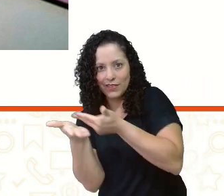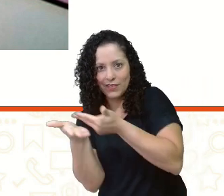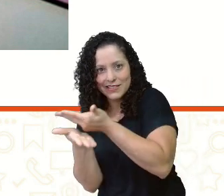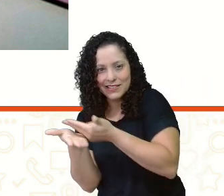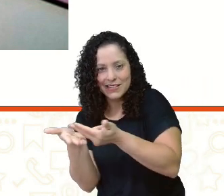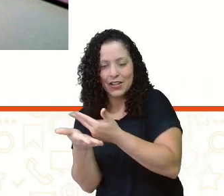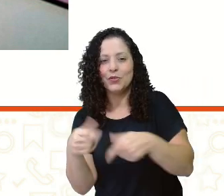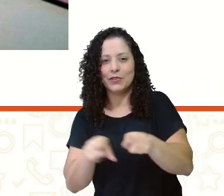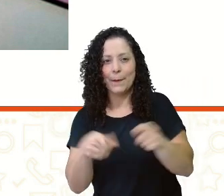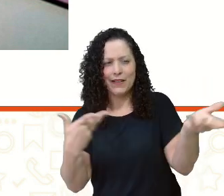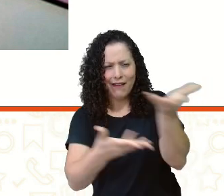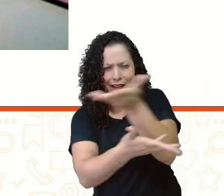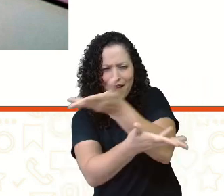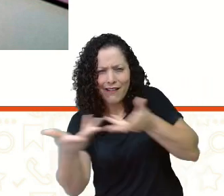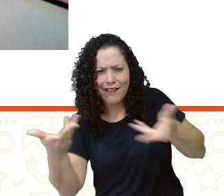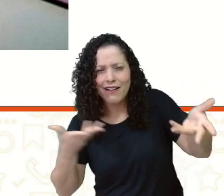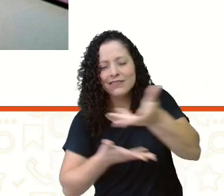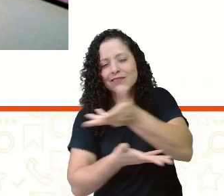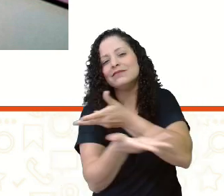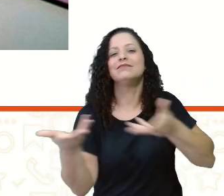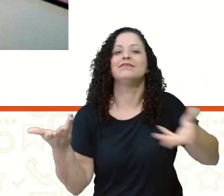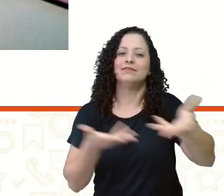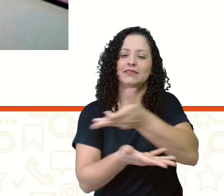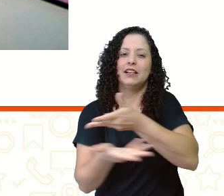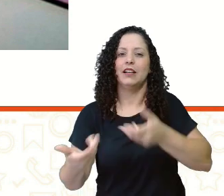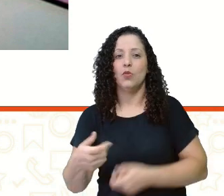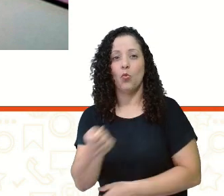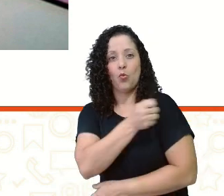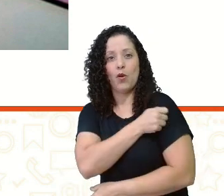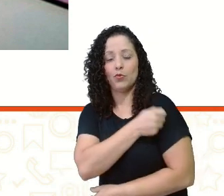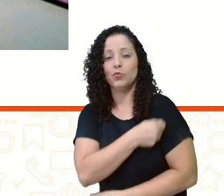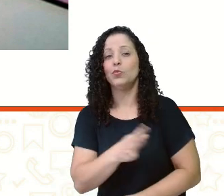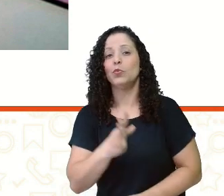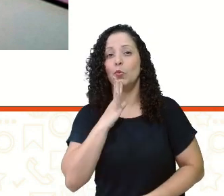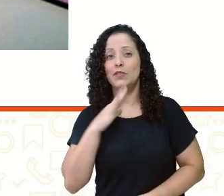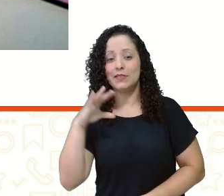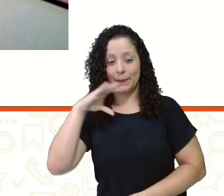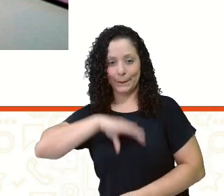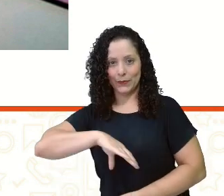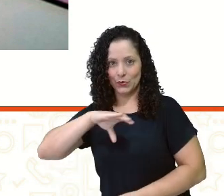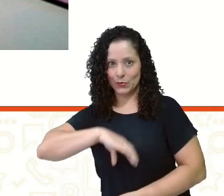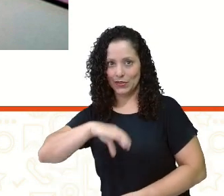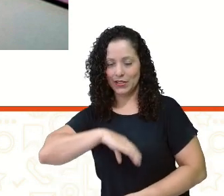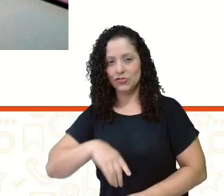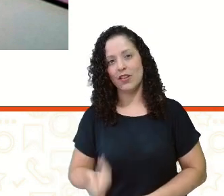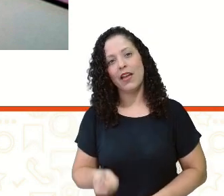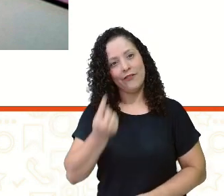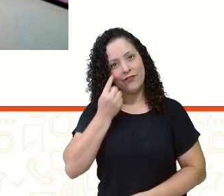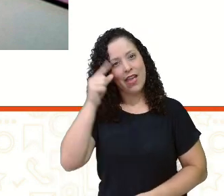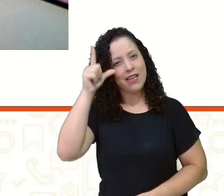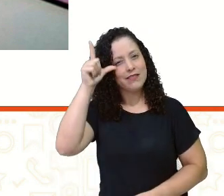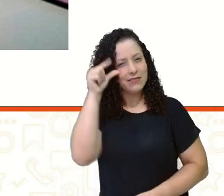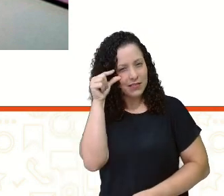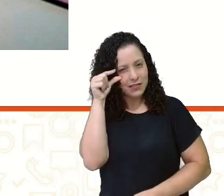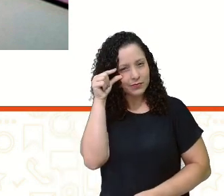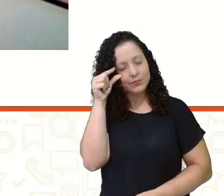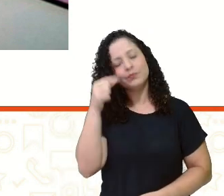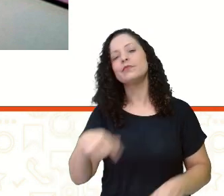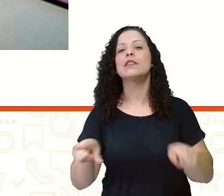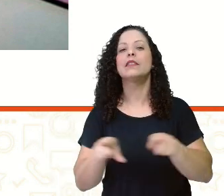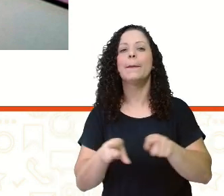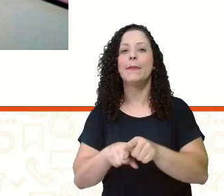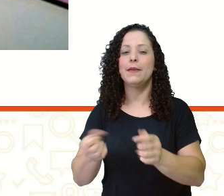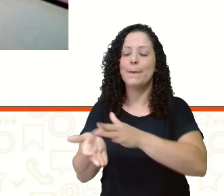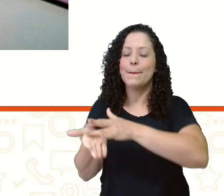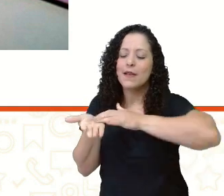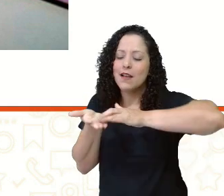ir familiarizando o estudante com a escrita em português, o estudante com baixa visão, obviamente, e a escrita em braille